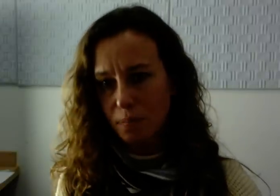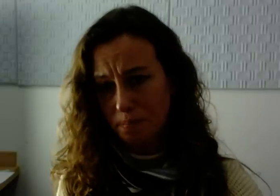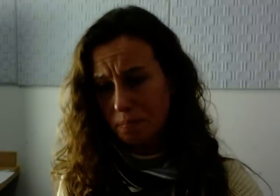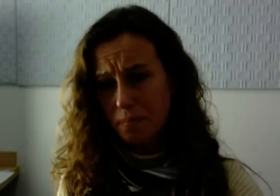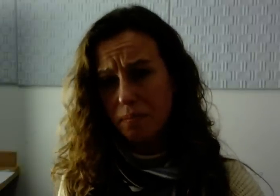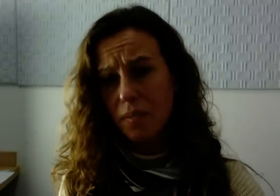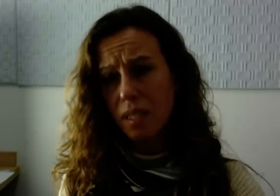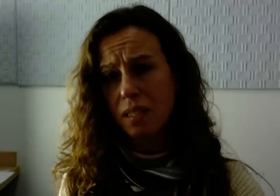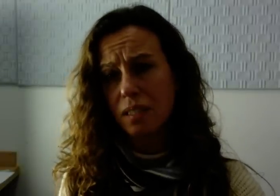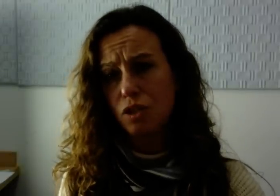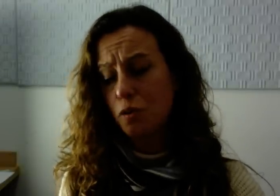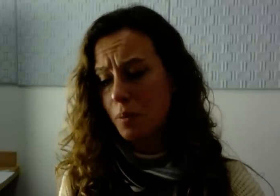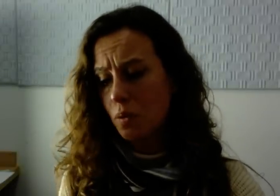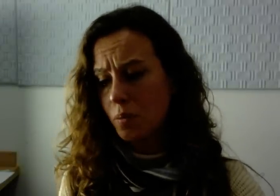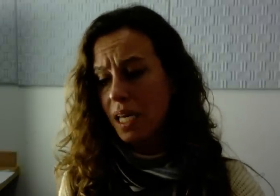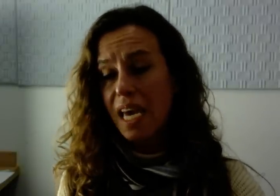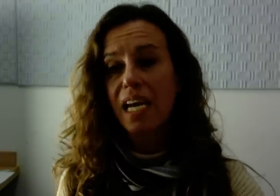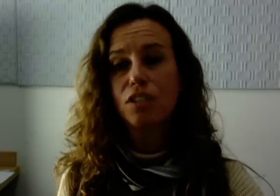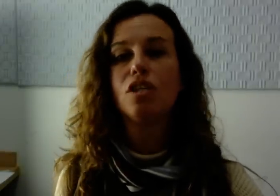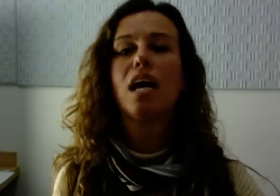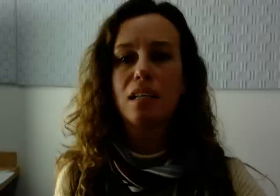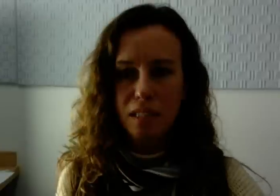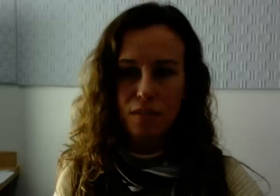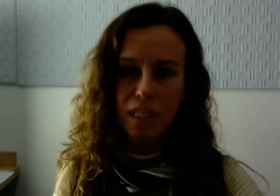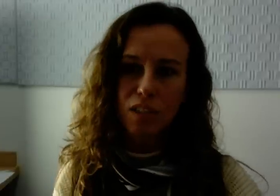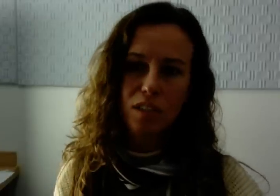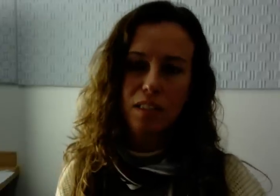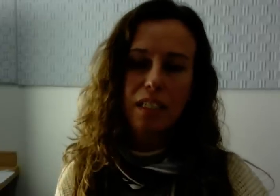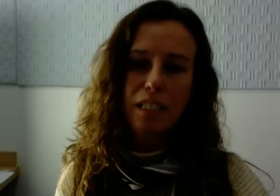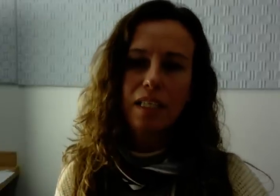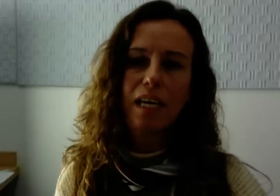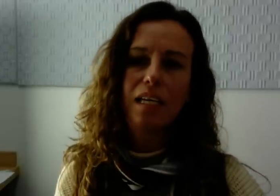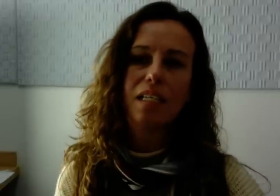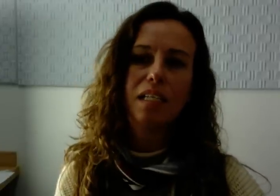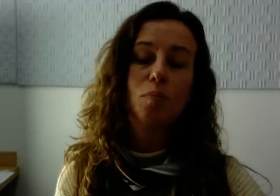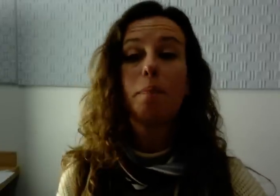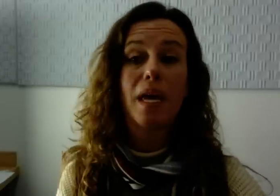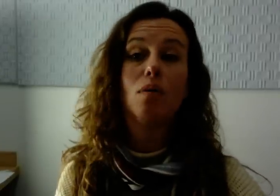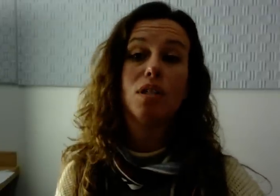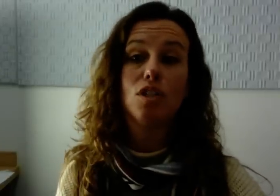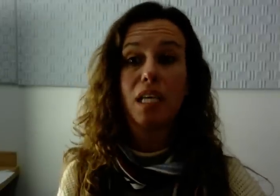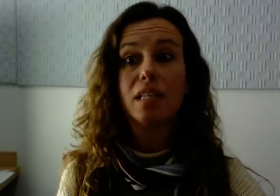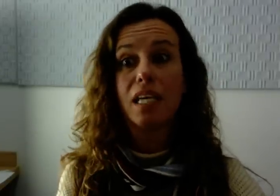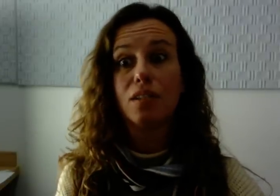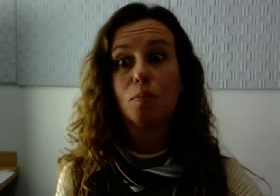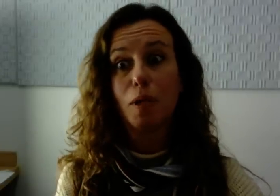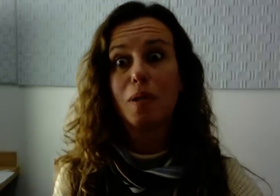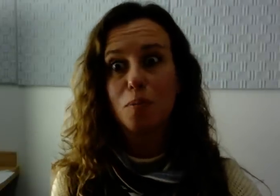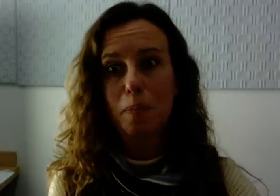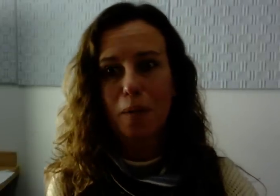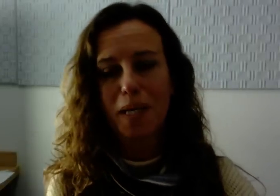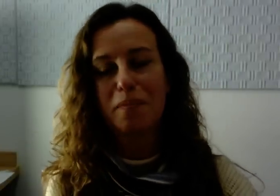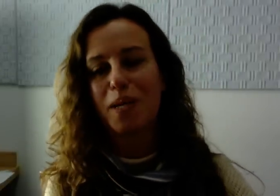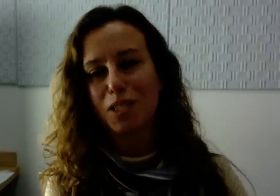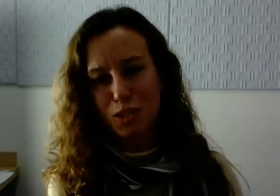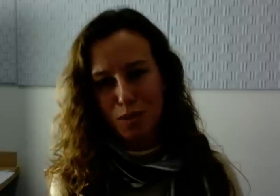vantagem ã De forma alguma é retirar as desvantagens né e no papel a gente tem que ter isso pelo menos